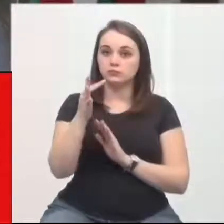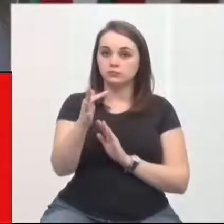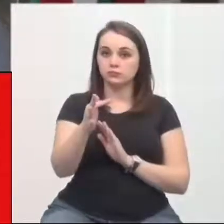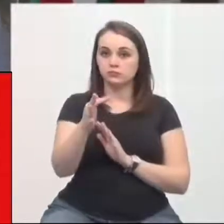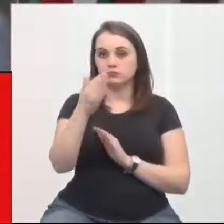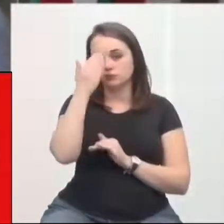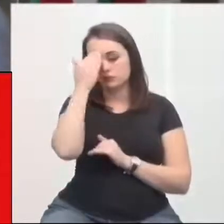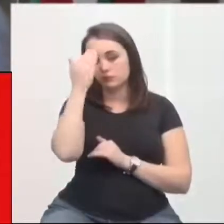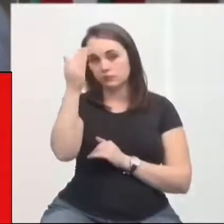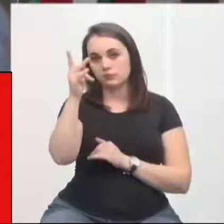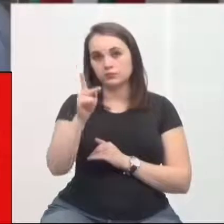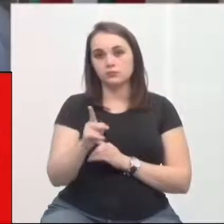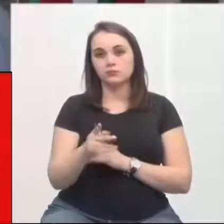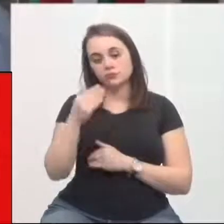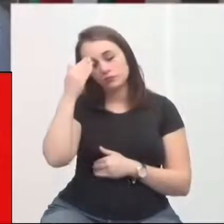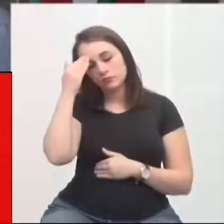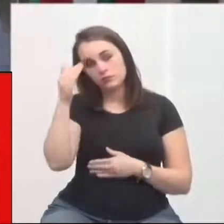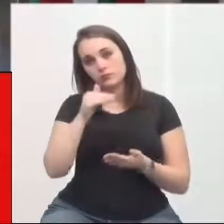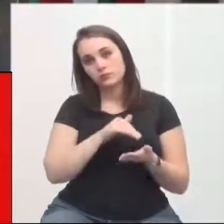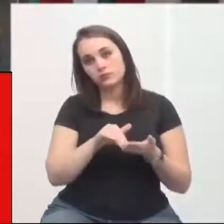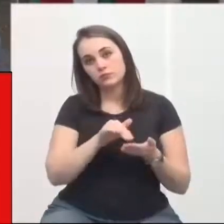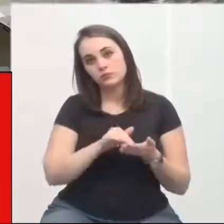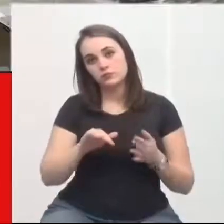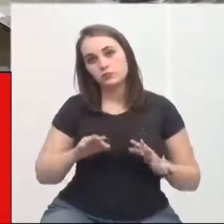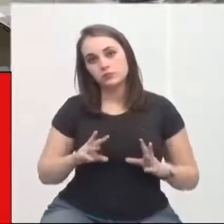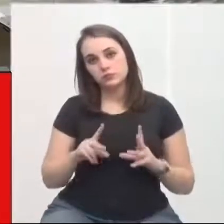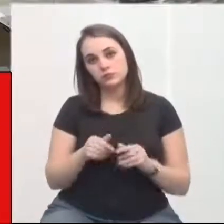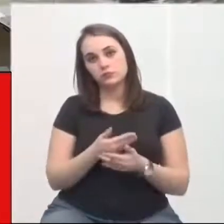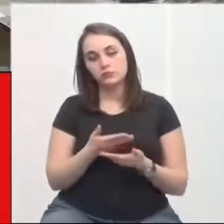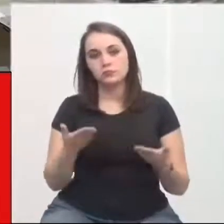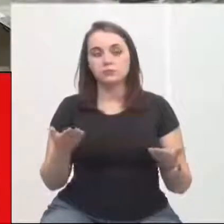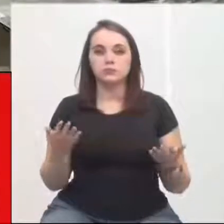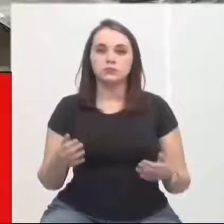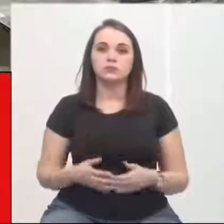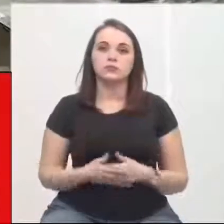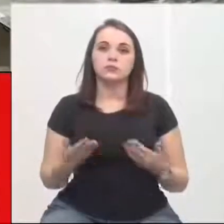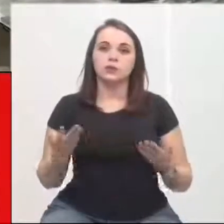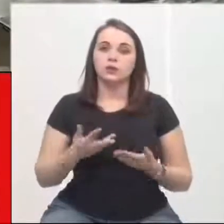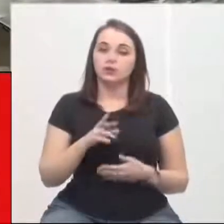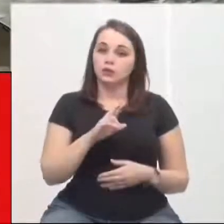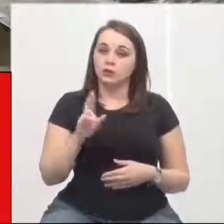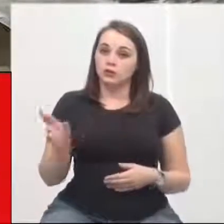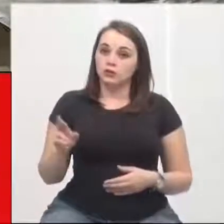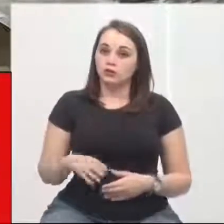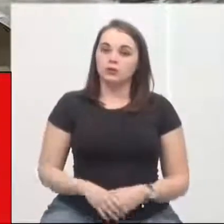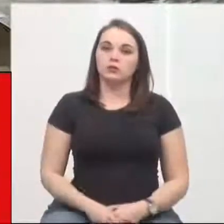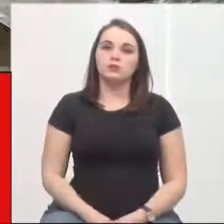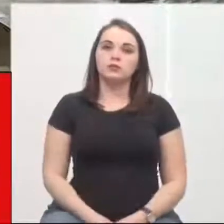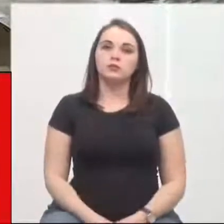senhor presidente, obrigado, secretário, e a todos. Vamos às respostas, vereador Tito.